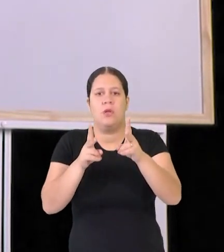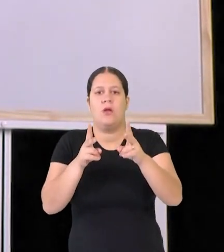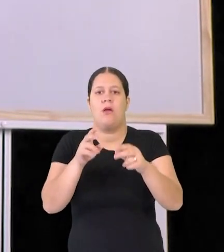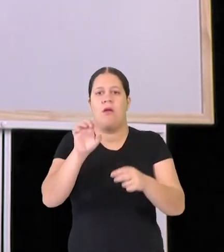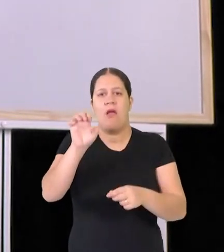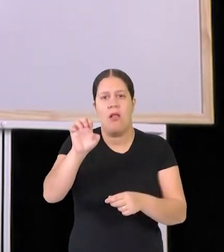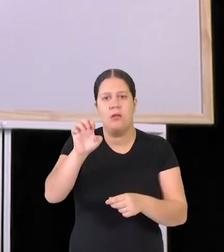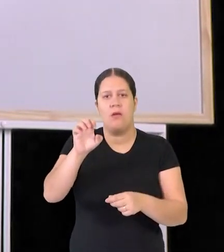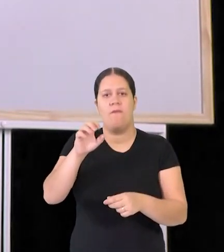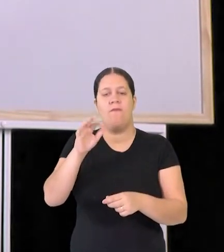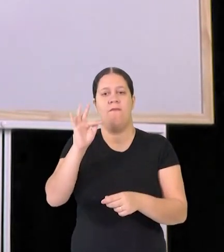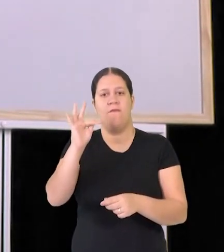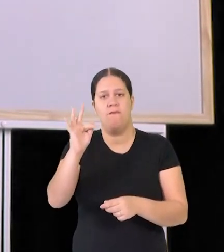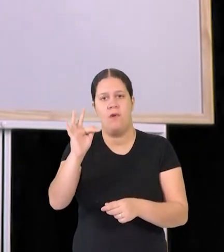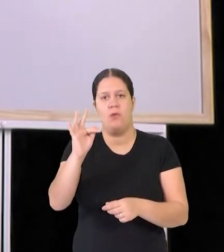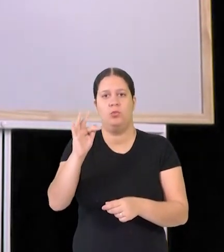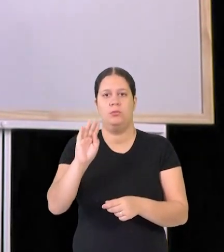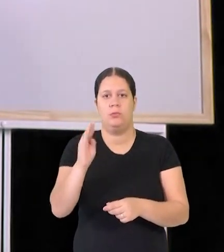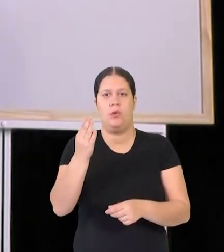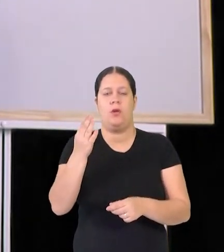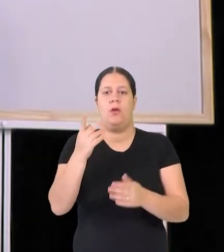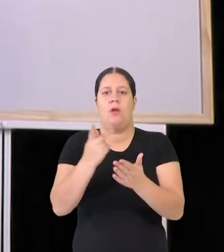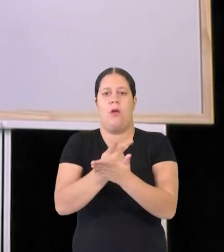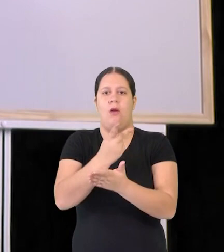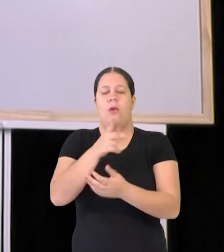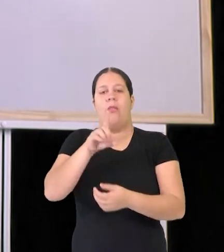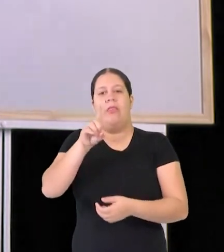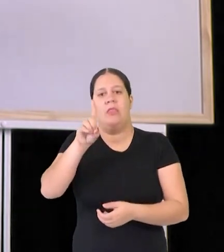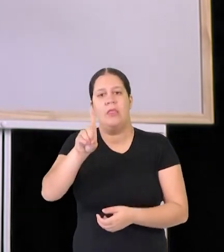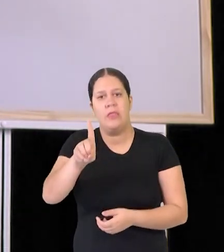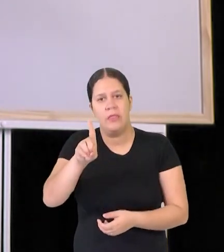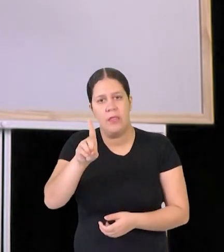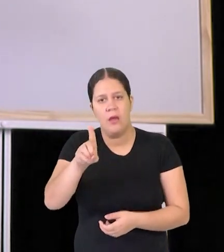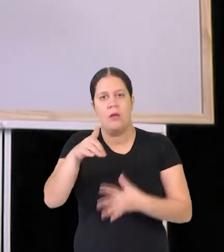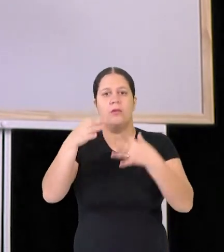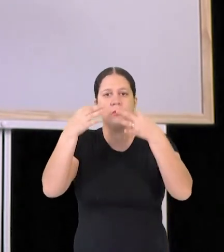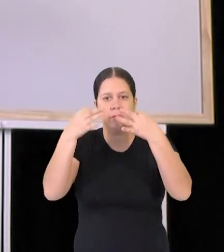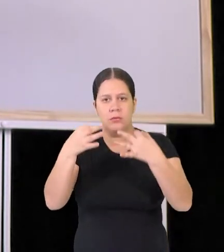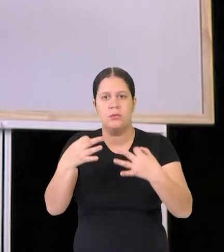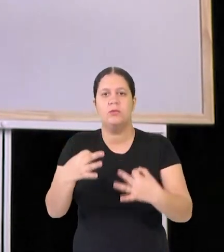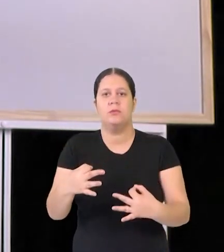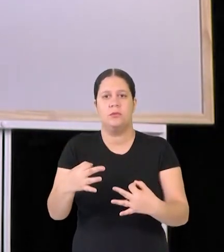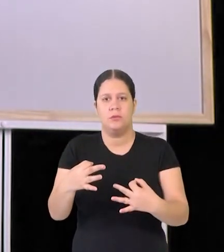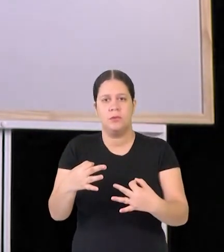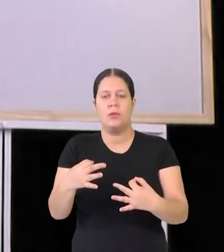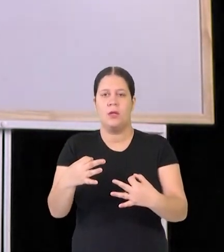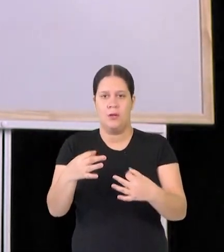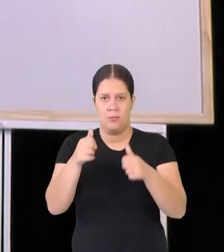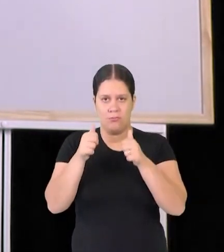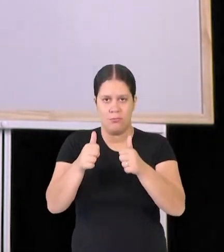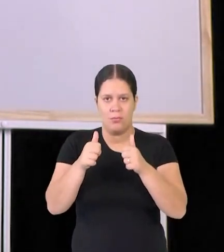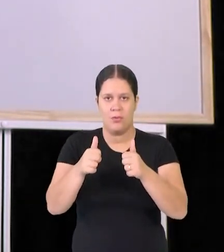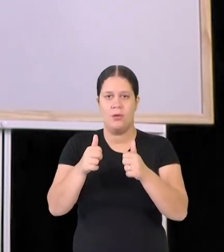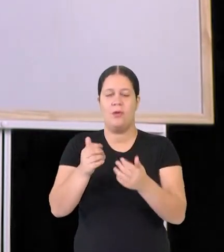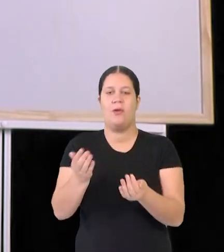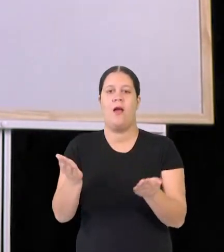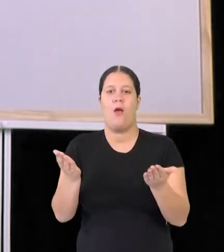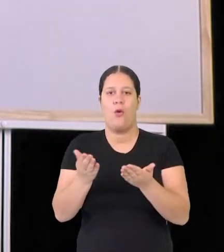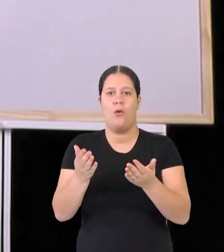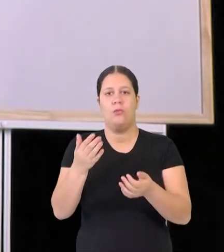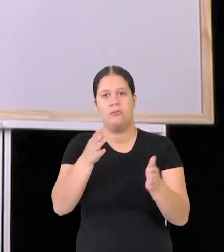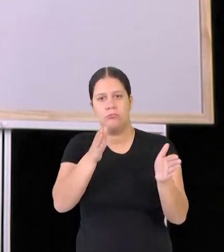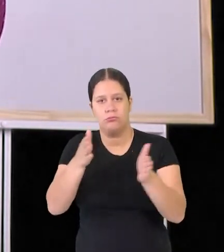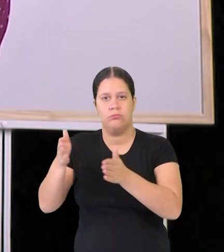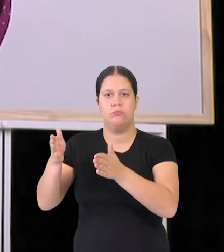letra E é falsa. Tranquilo? Então, resposta da questão, letra D. Tá massa? Vamos embora comigo